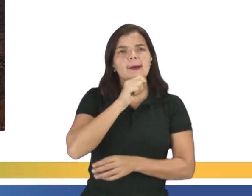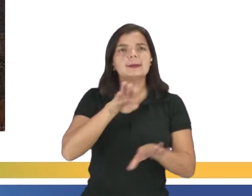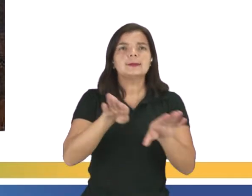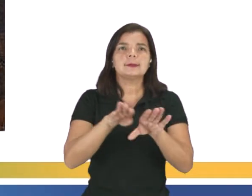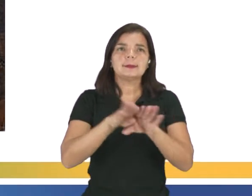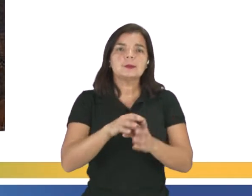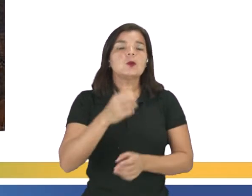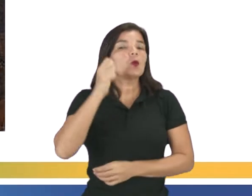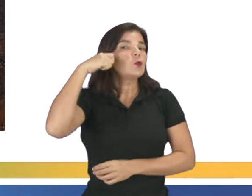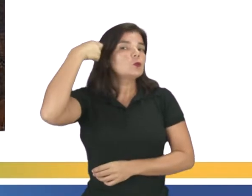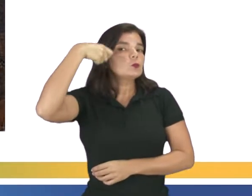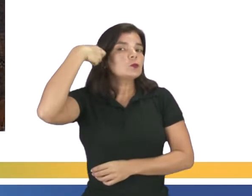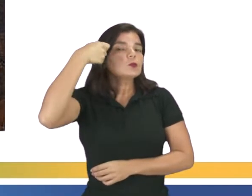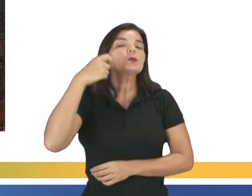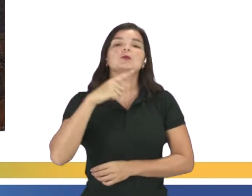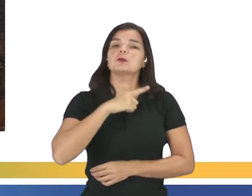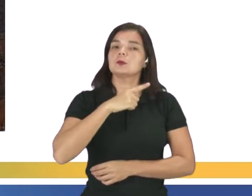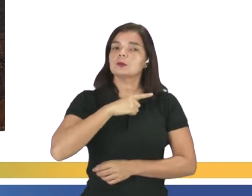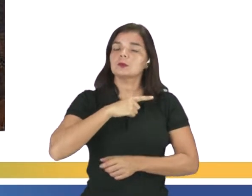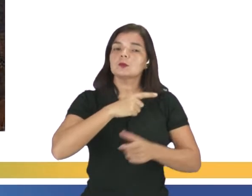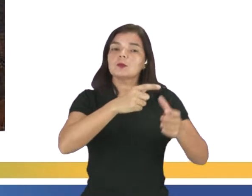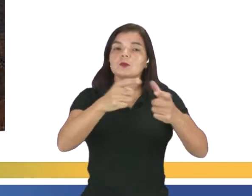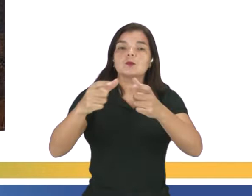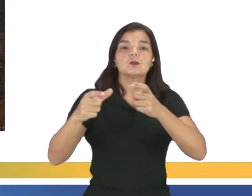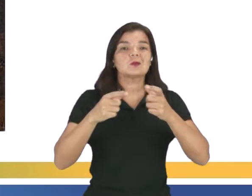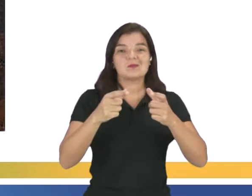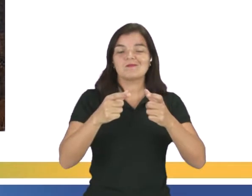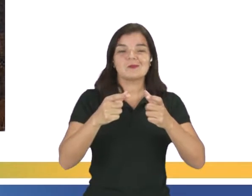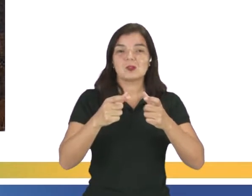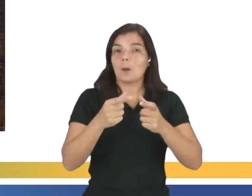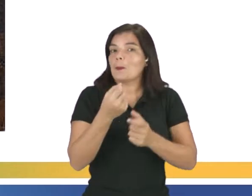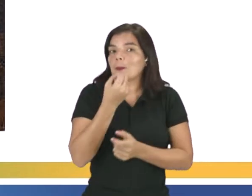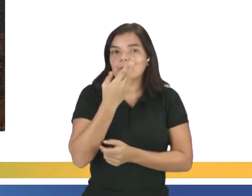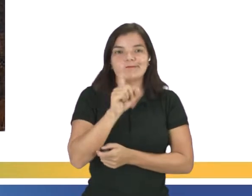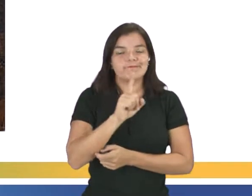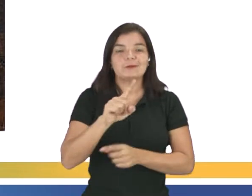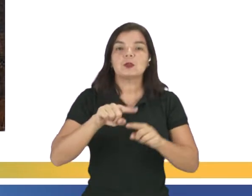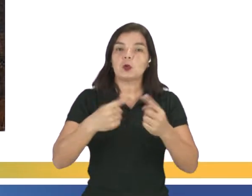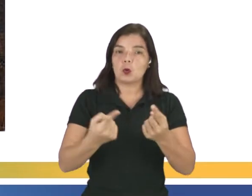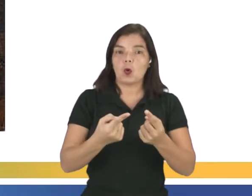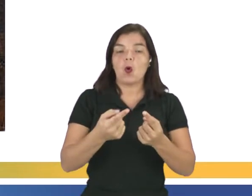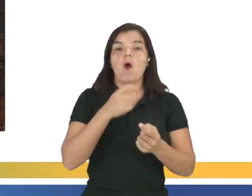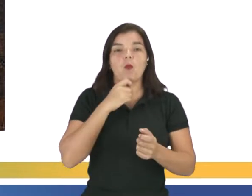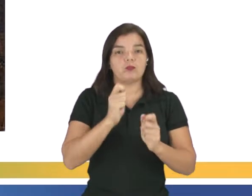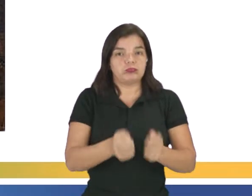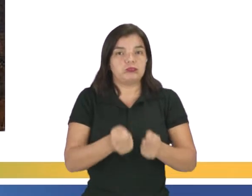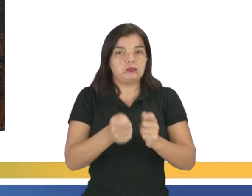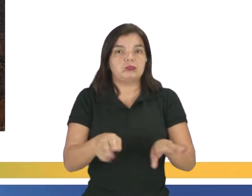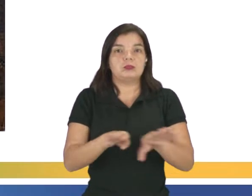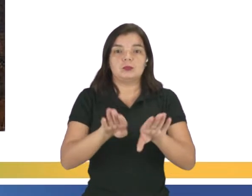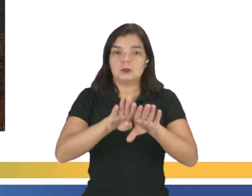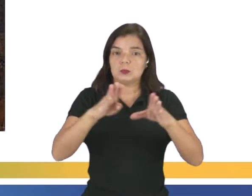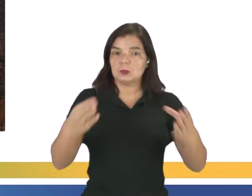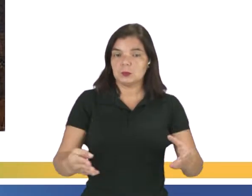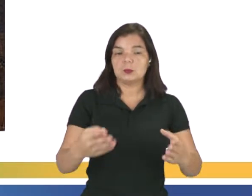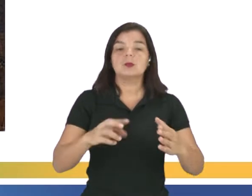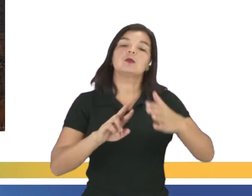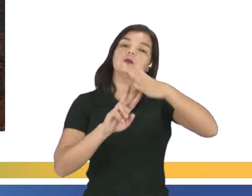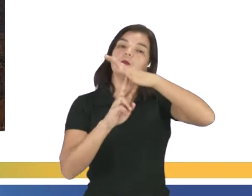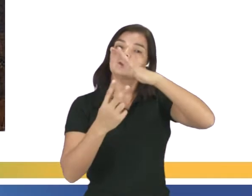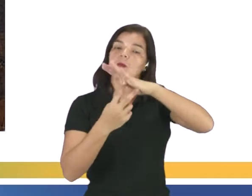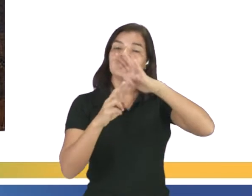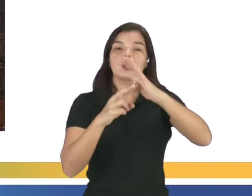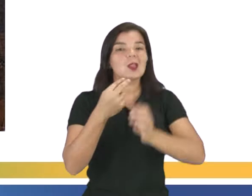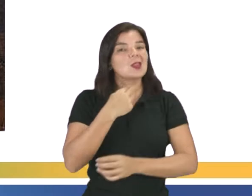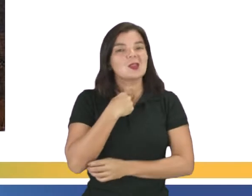medievo, os atores tiveram que ocupar espaços não muito nobres, como carroças, tablados, praças,